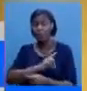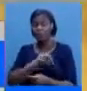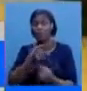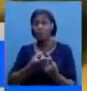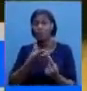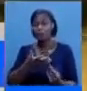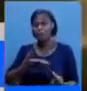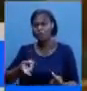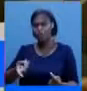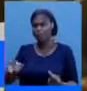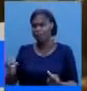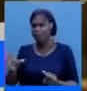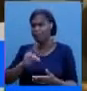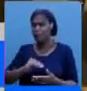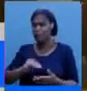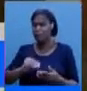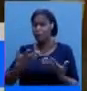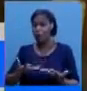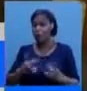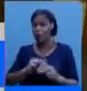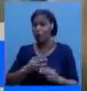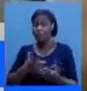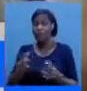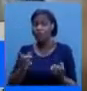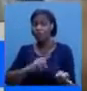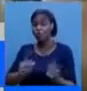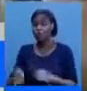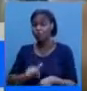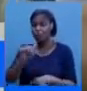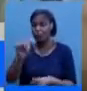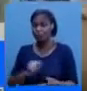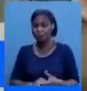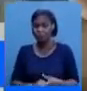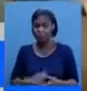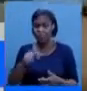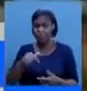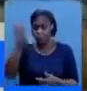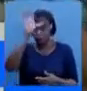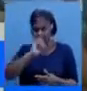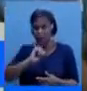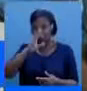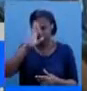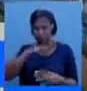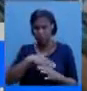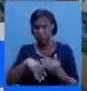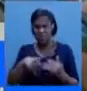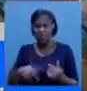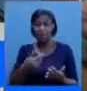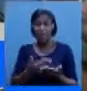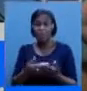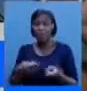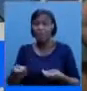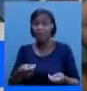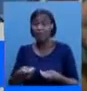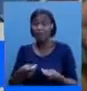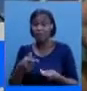anos 90 e, mais recentemente, a dos transportes aéreos. Este governo teve a grande habilidade de entregar o mercado